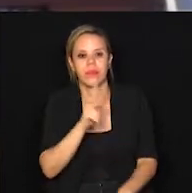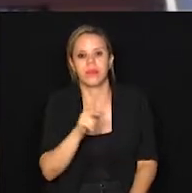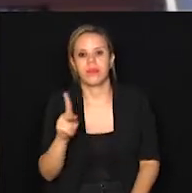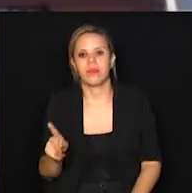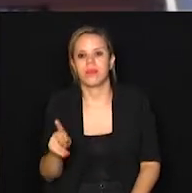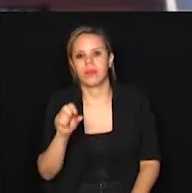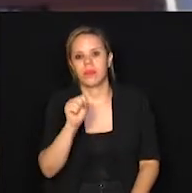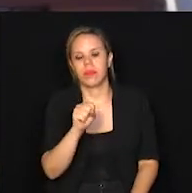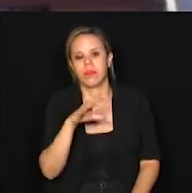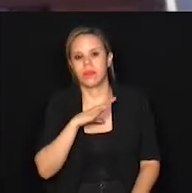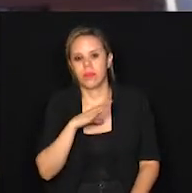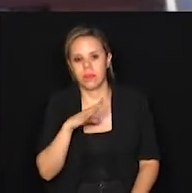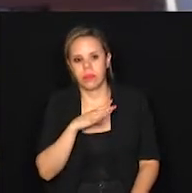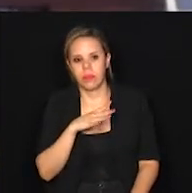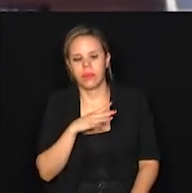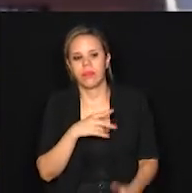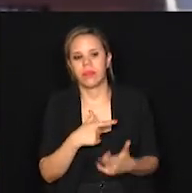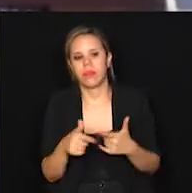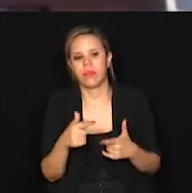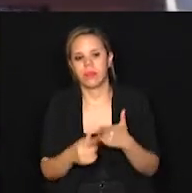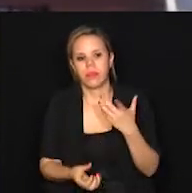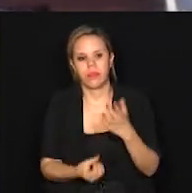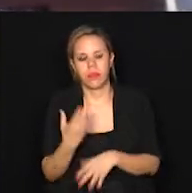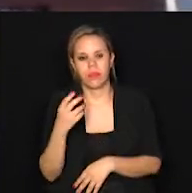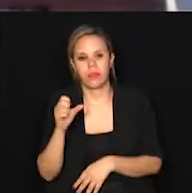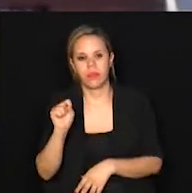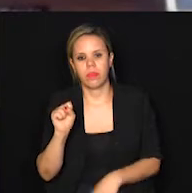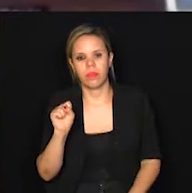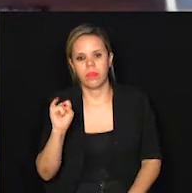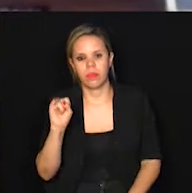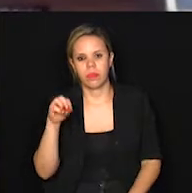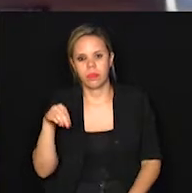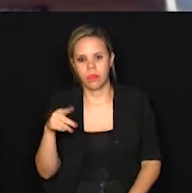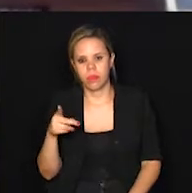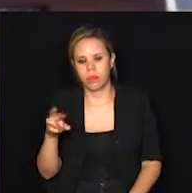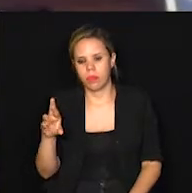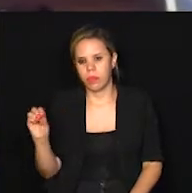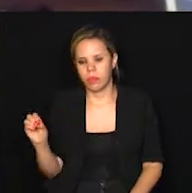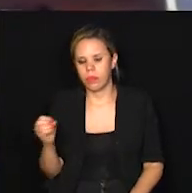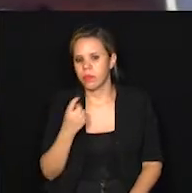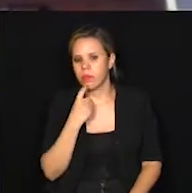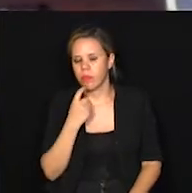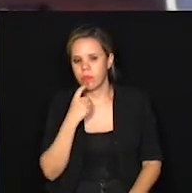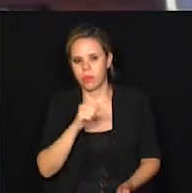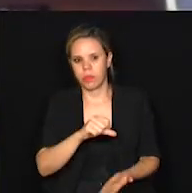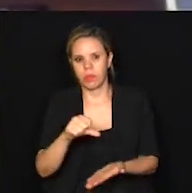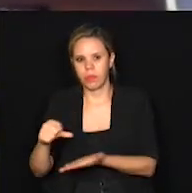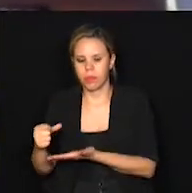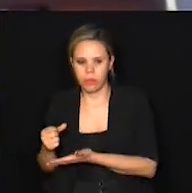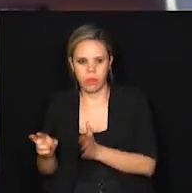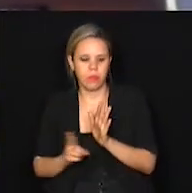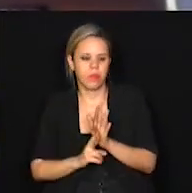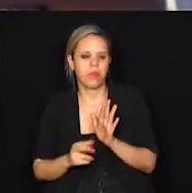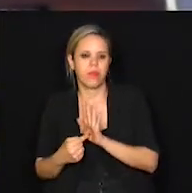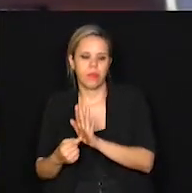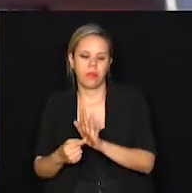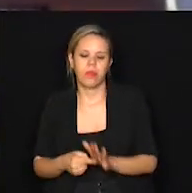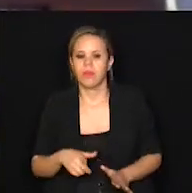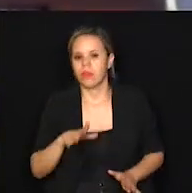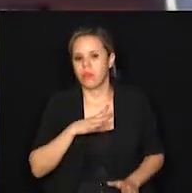8 cidades, as realidades que o Simpro representa, né? Simpro Campinas e região. Então, por exemplo,